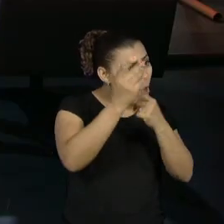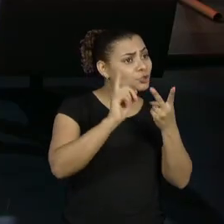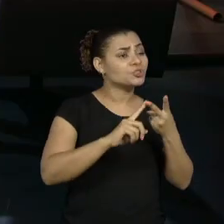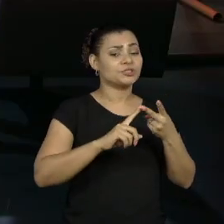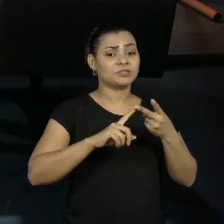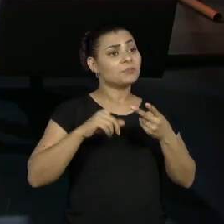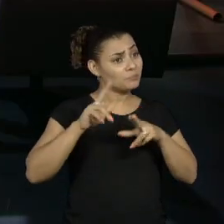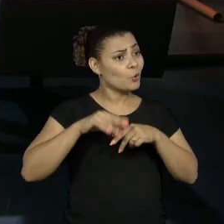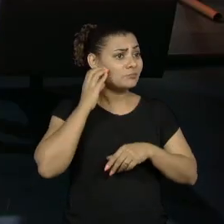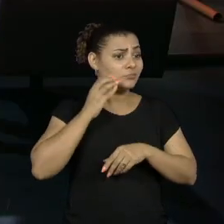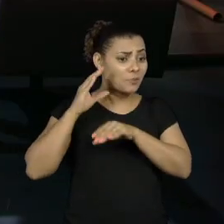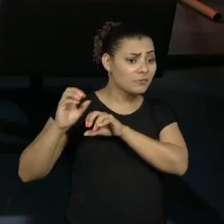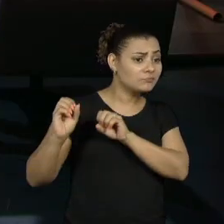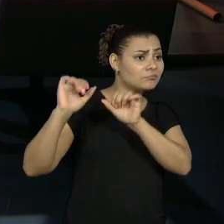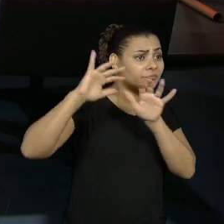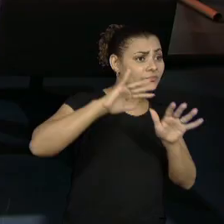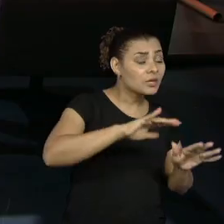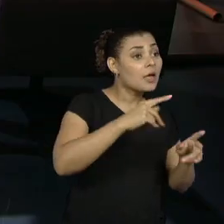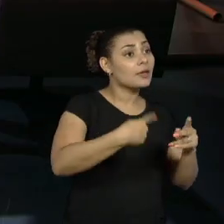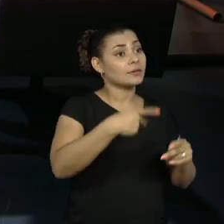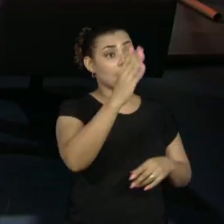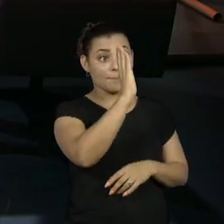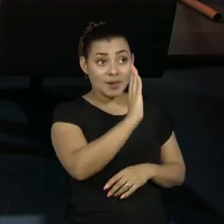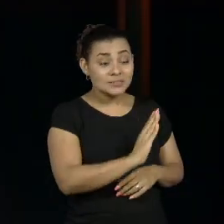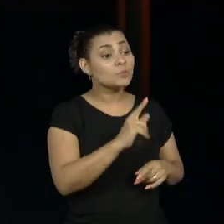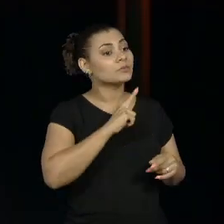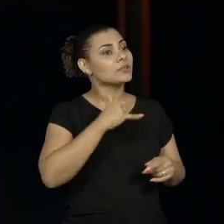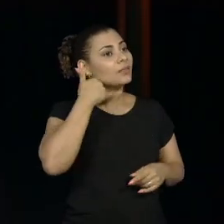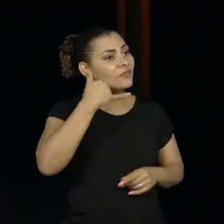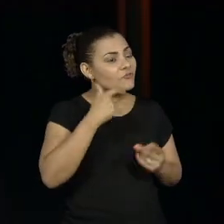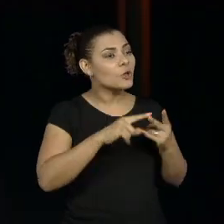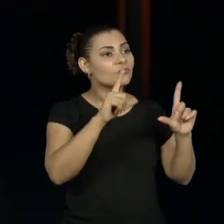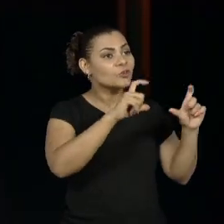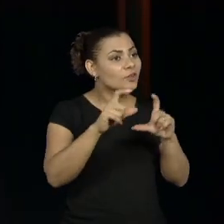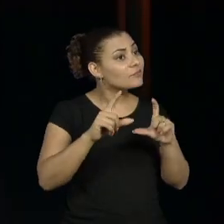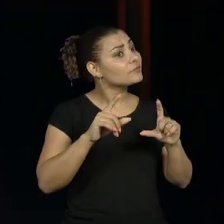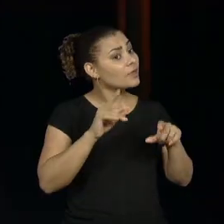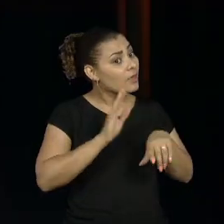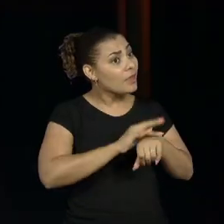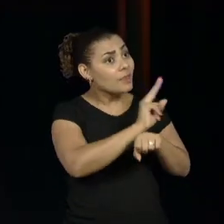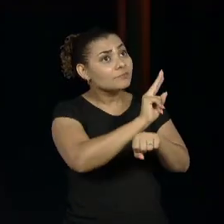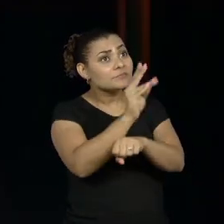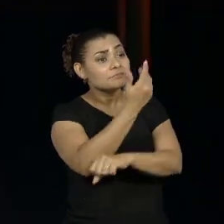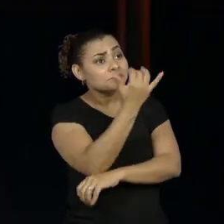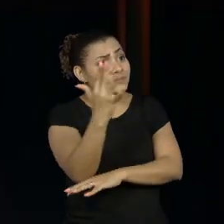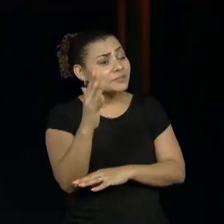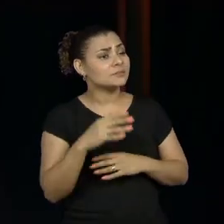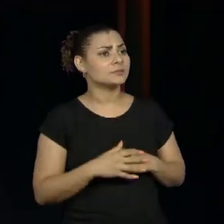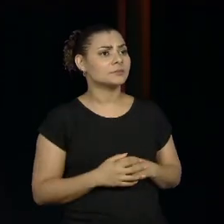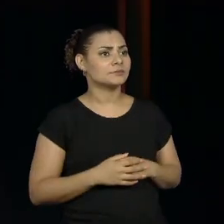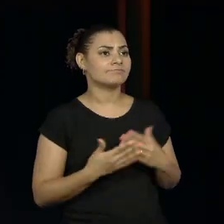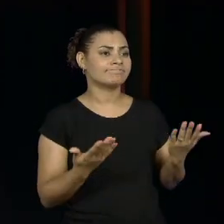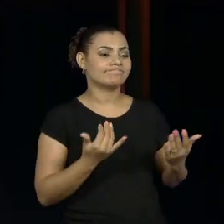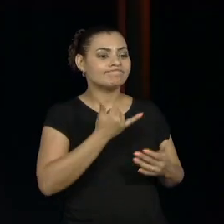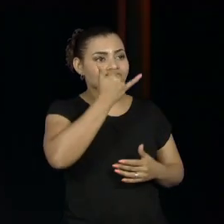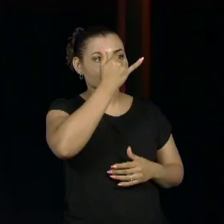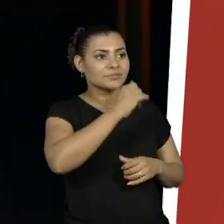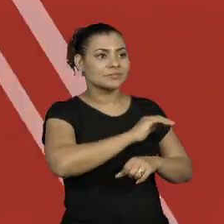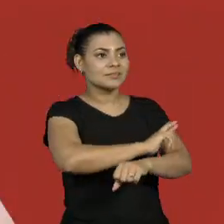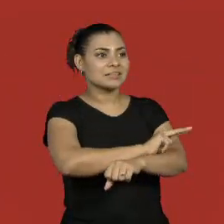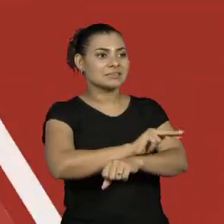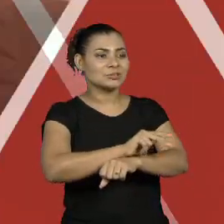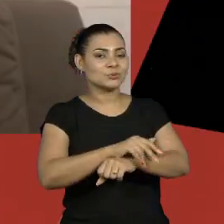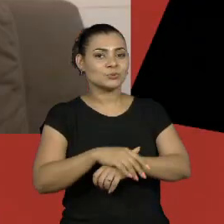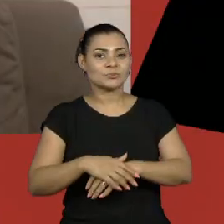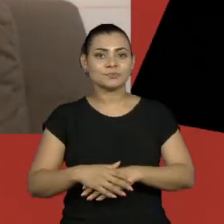Brasil foi o primeiro país até telefone fotografia uma era o ambientalista e deixou escorregar essa